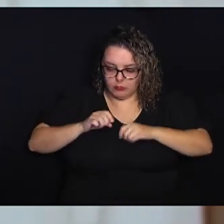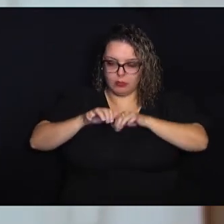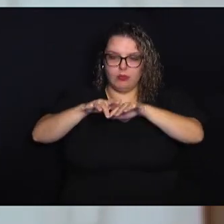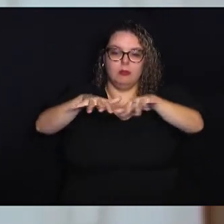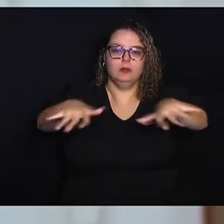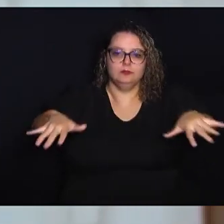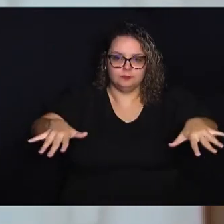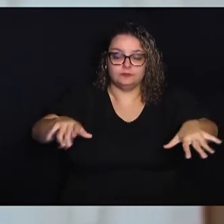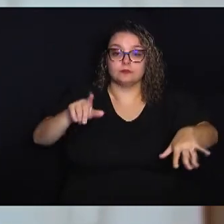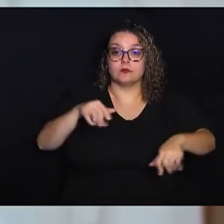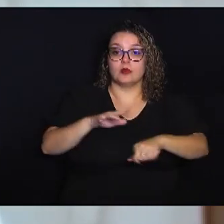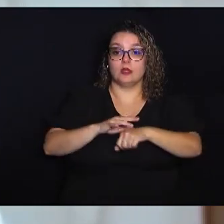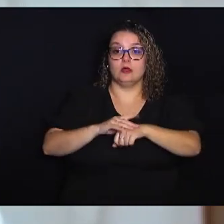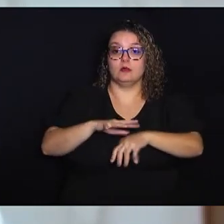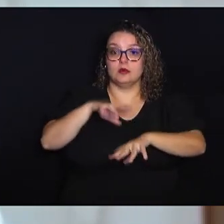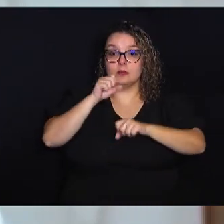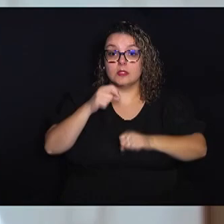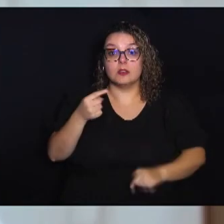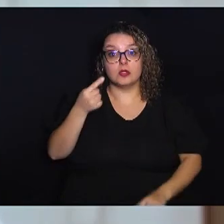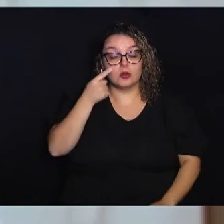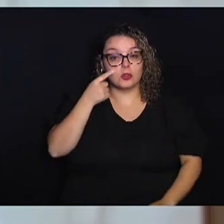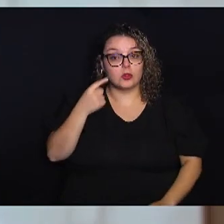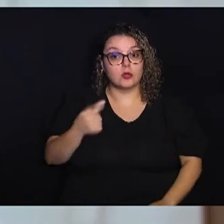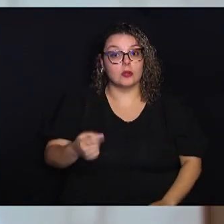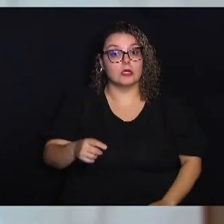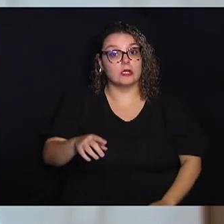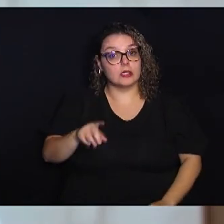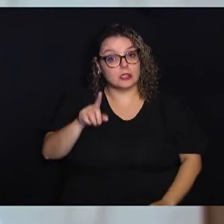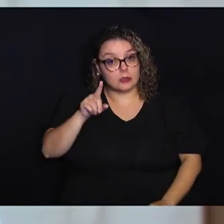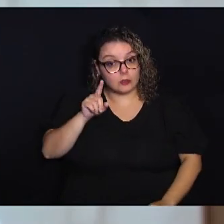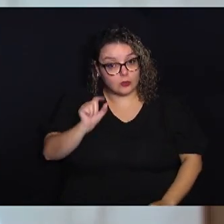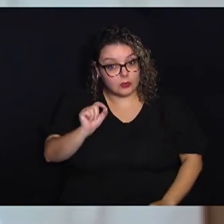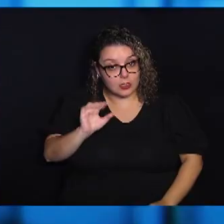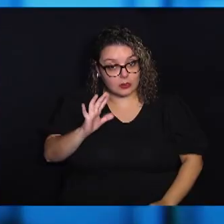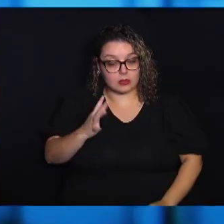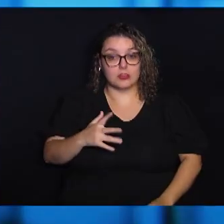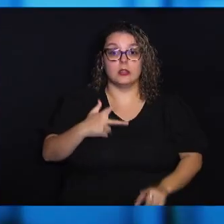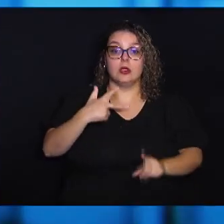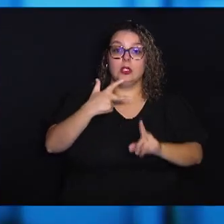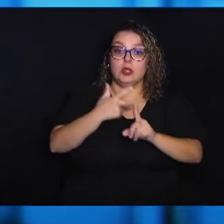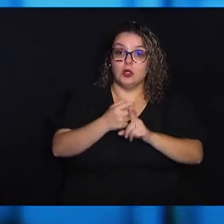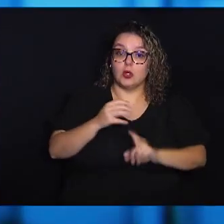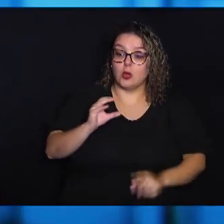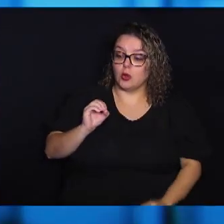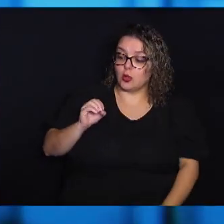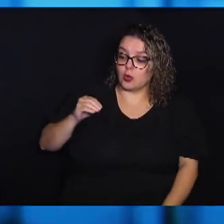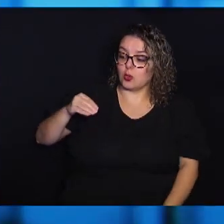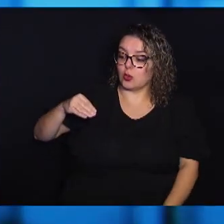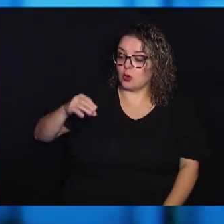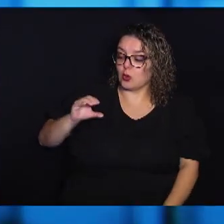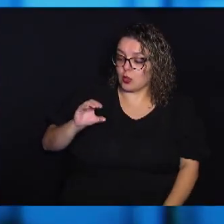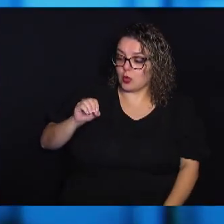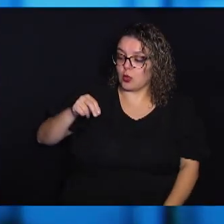doença respiratória. E olha só que coisa interessante. A vacina contra a coqueluche, ela já faz